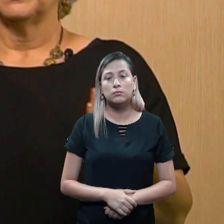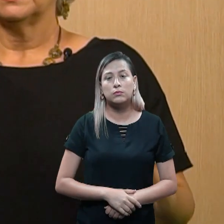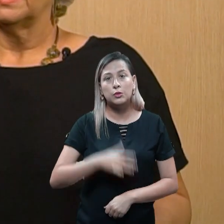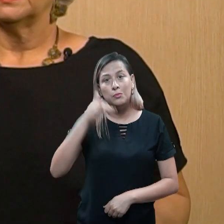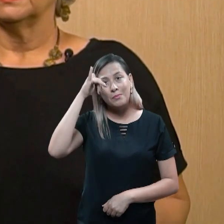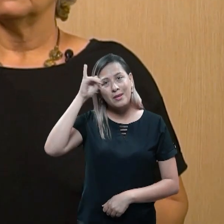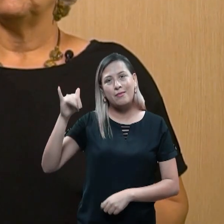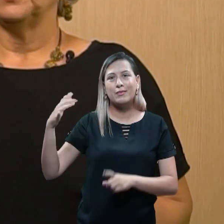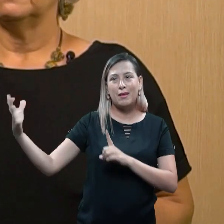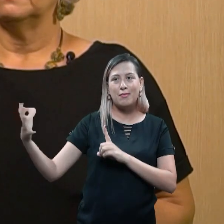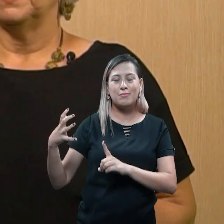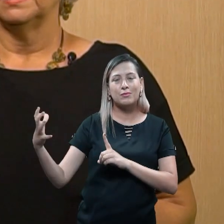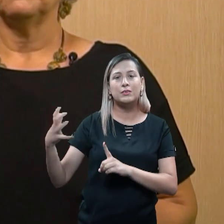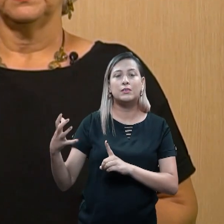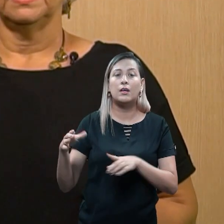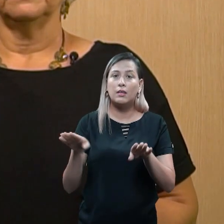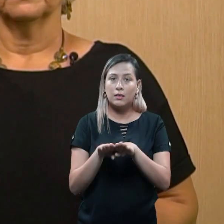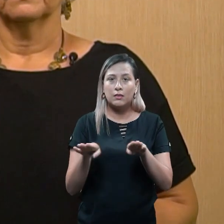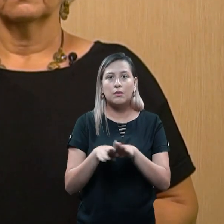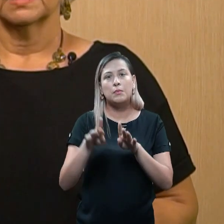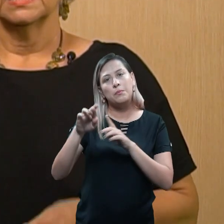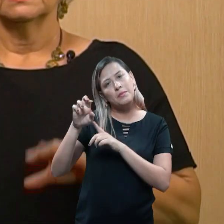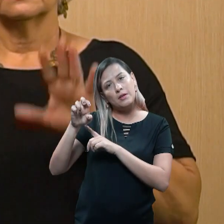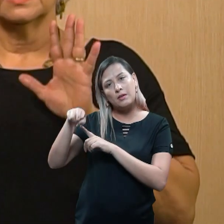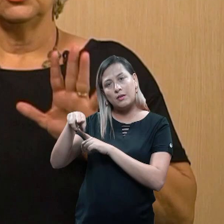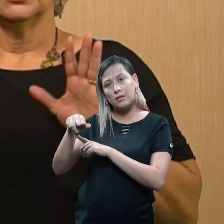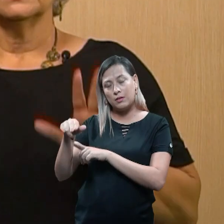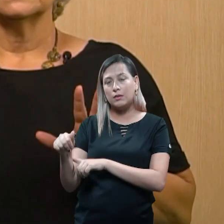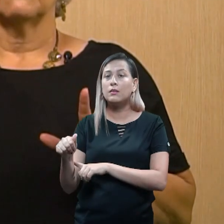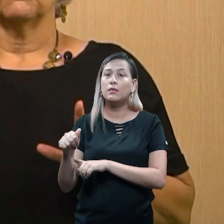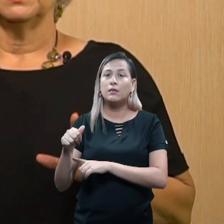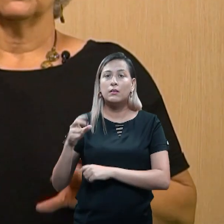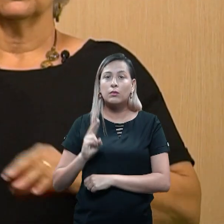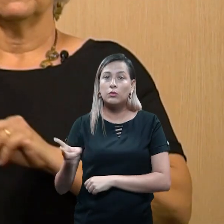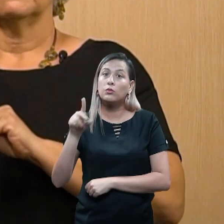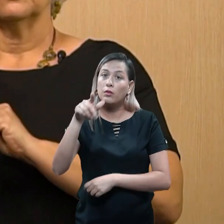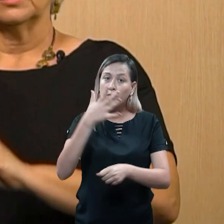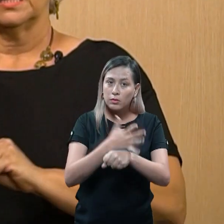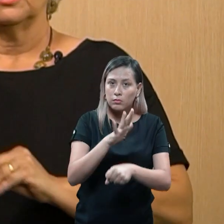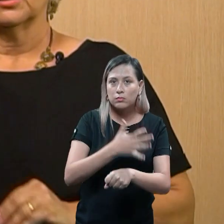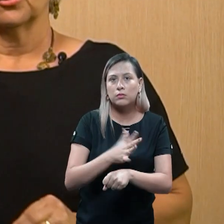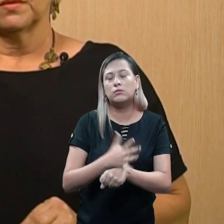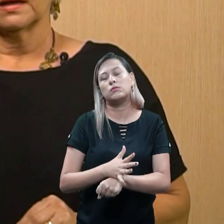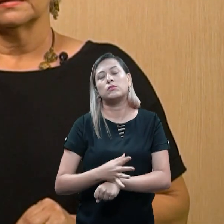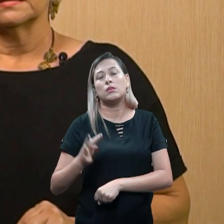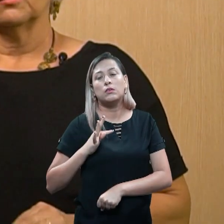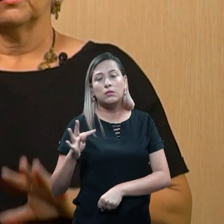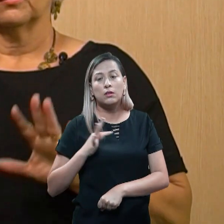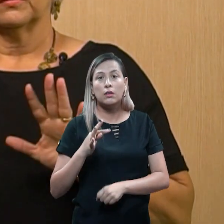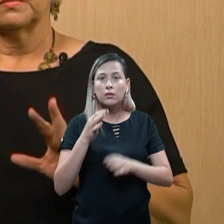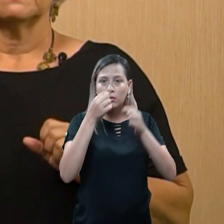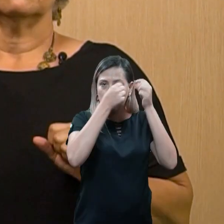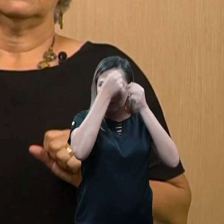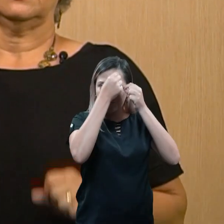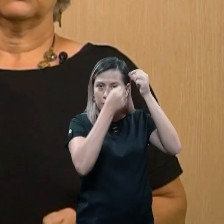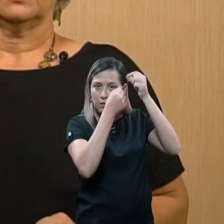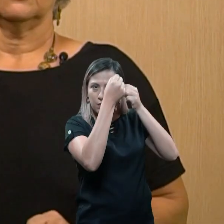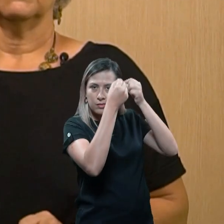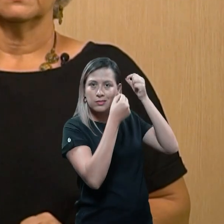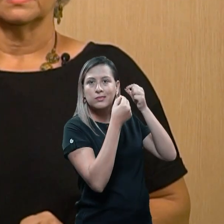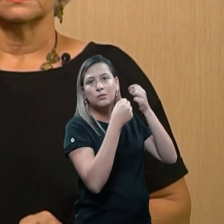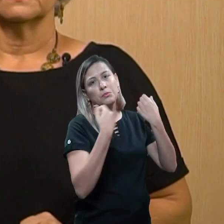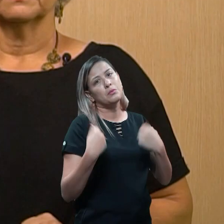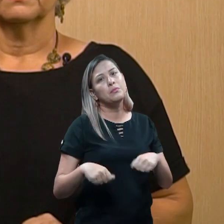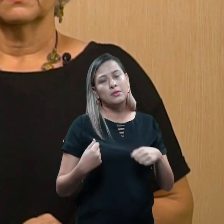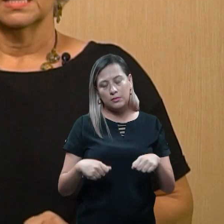e para que a rena fixe bem na pele. Treine incansavelmente as diversas técnicas de marcação, pois você precisará de cada